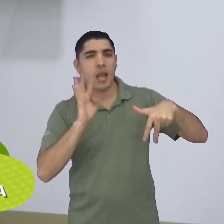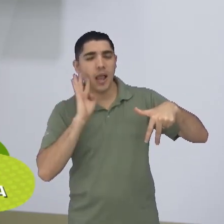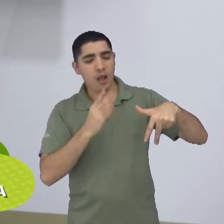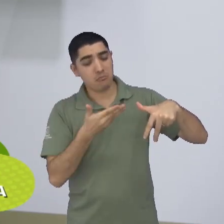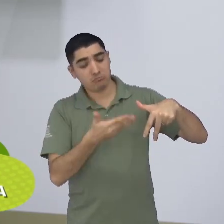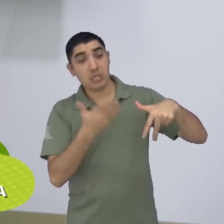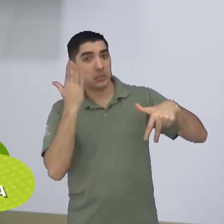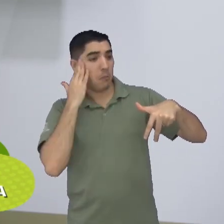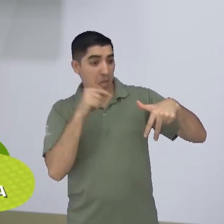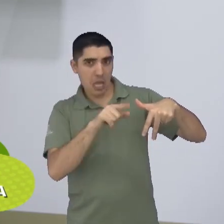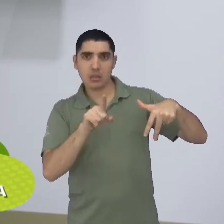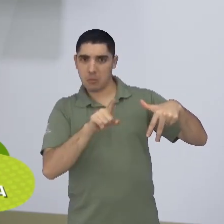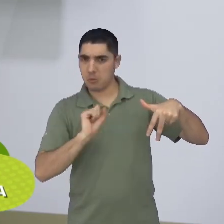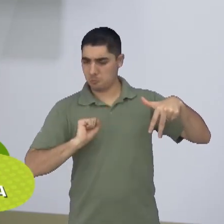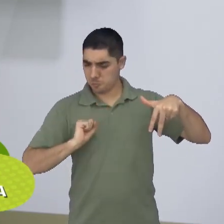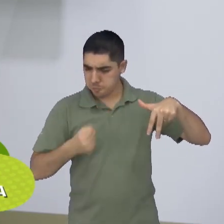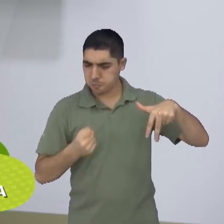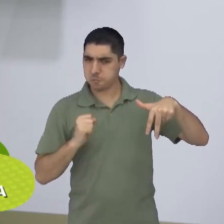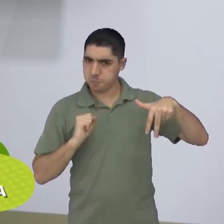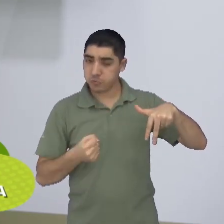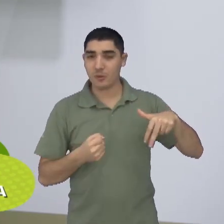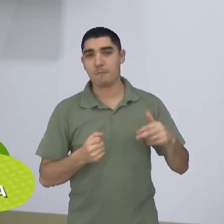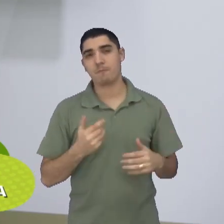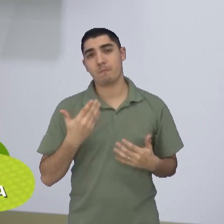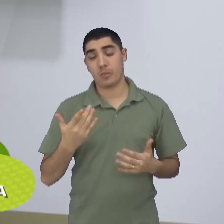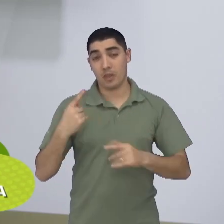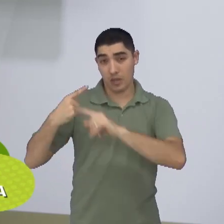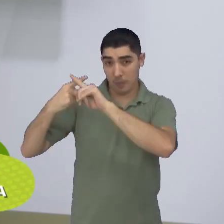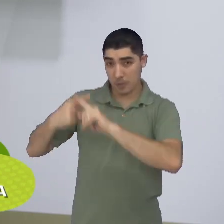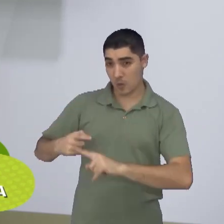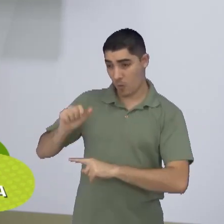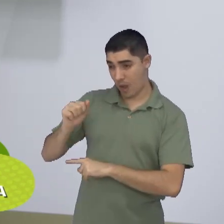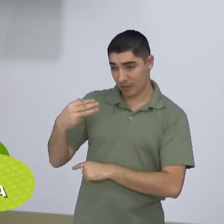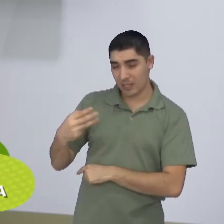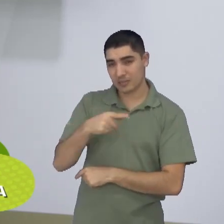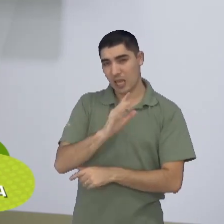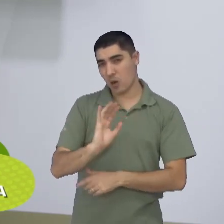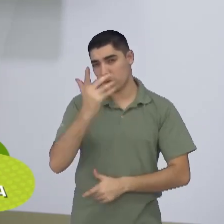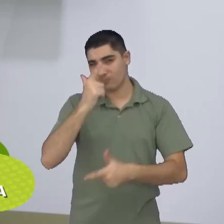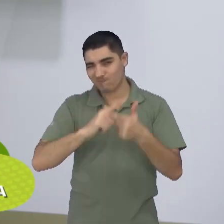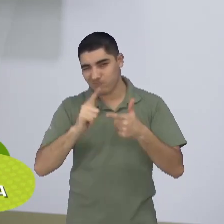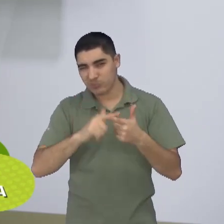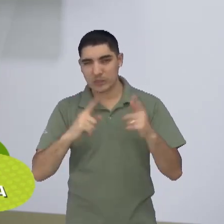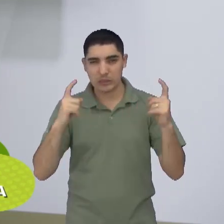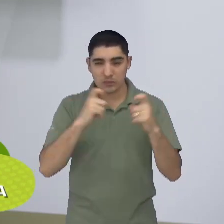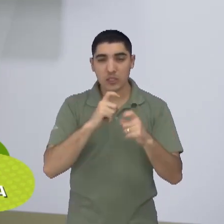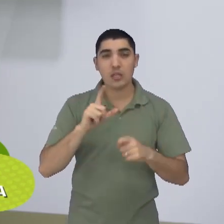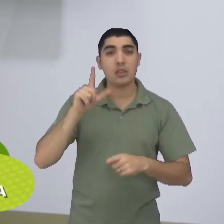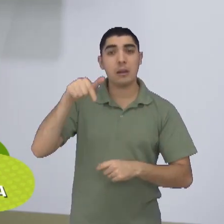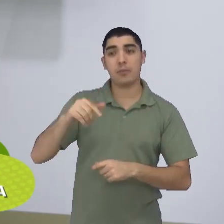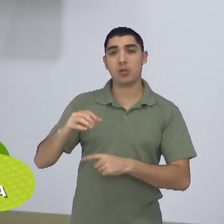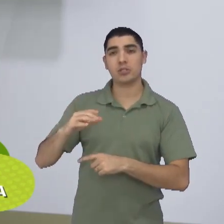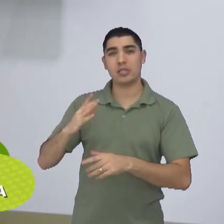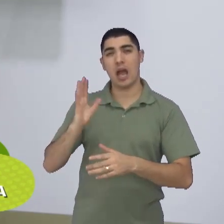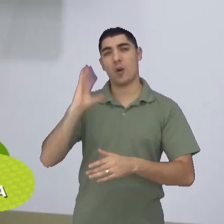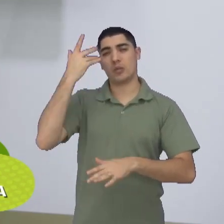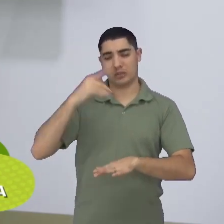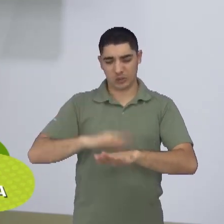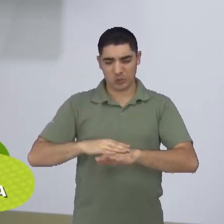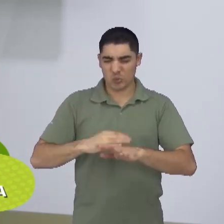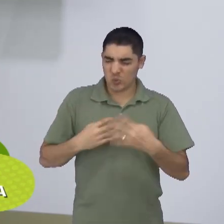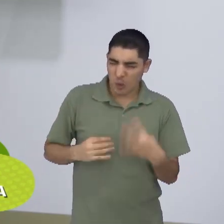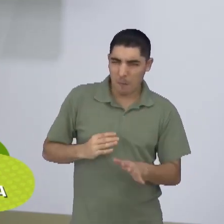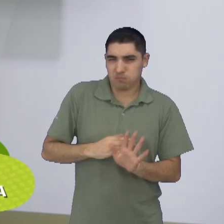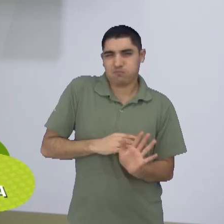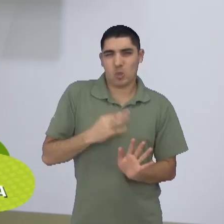é extremamente esforçado, né? Ele teve dificuldades na Série 3, ficou para a Copa Paulista, fraturou a mão, mesmo assim continuou jogando, deu a volta